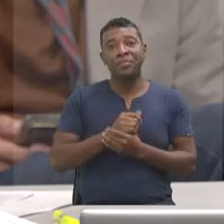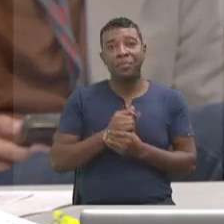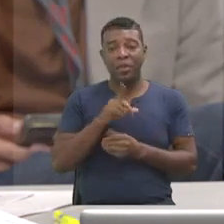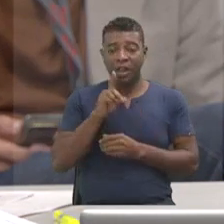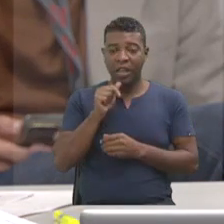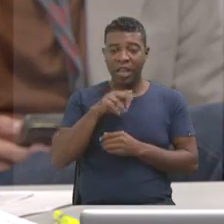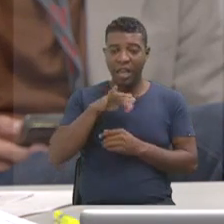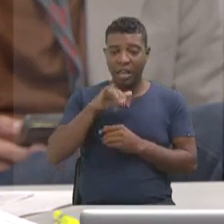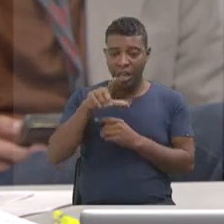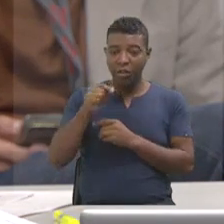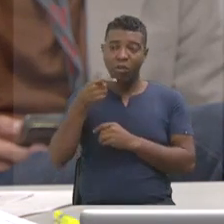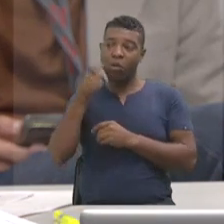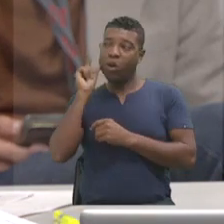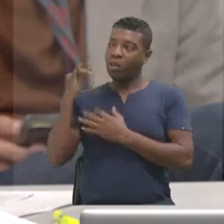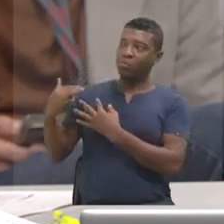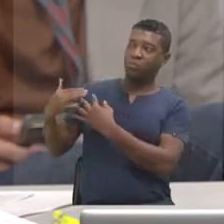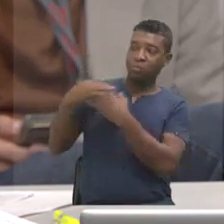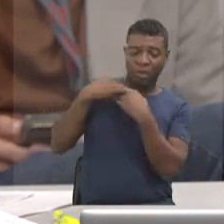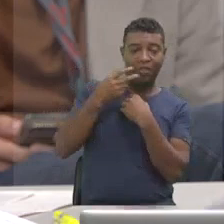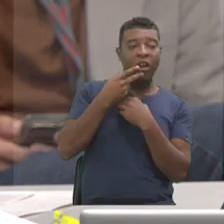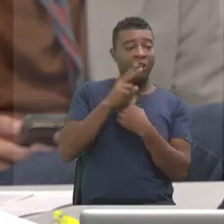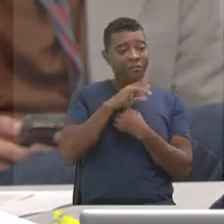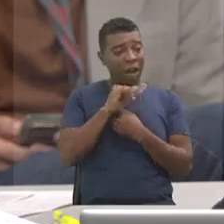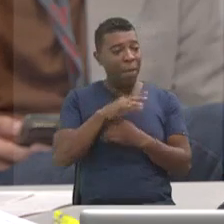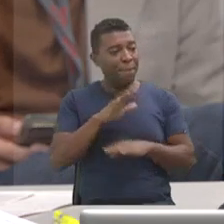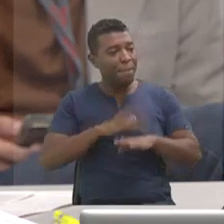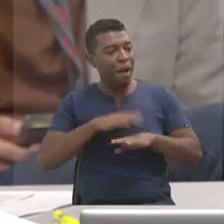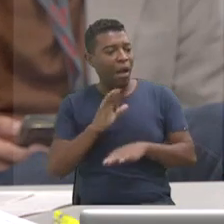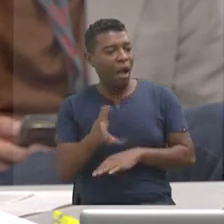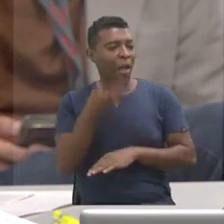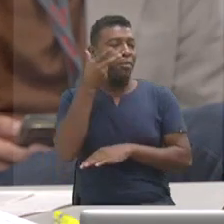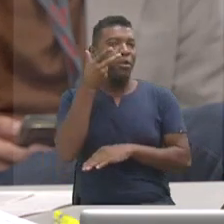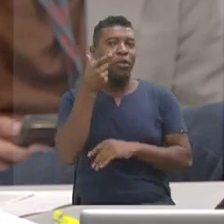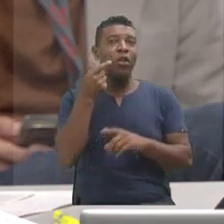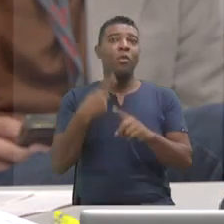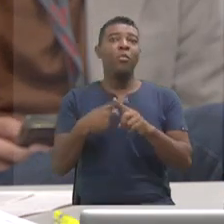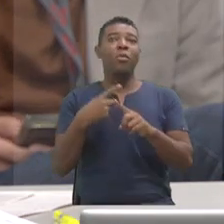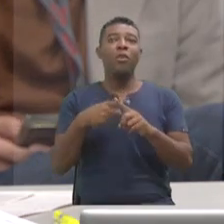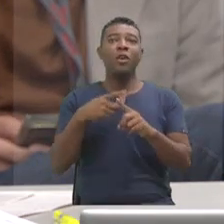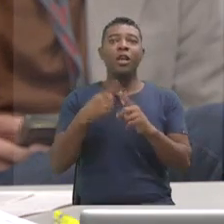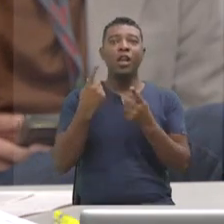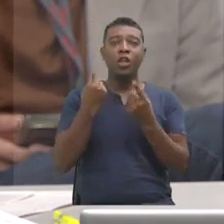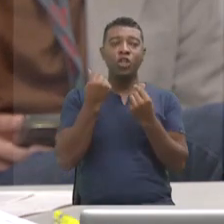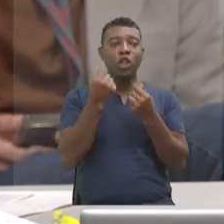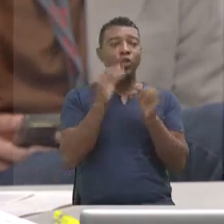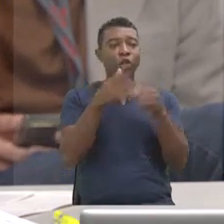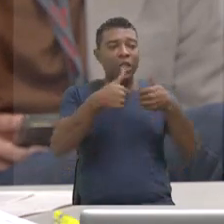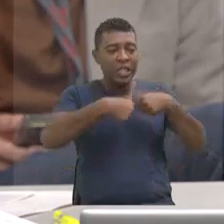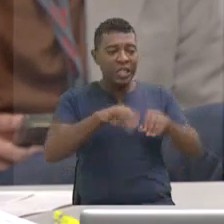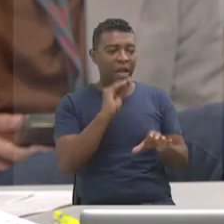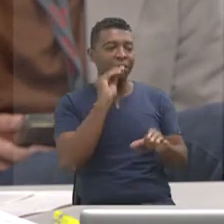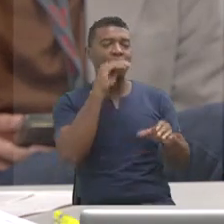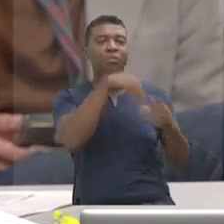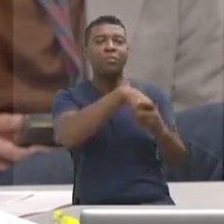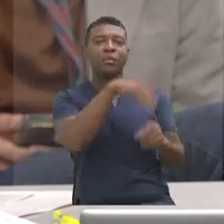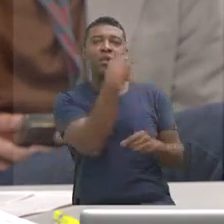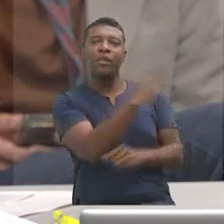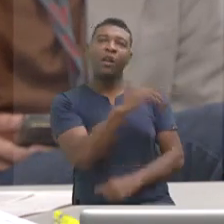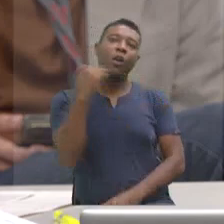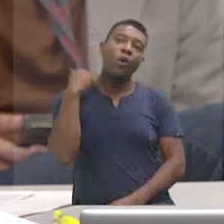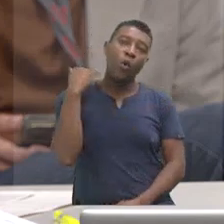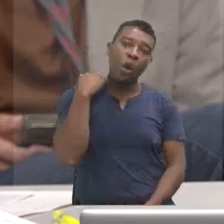andar agora rapidamente o recurso já está na conta deles algum tempo e era só algumas questões